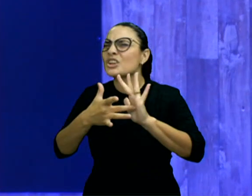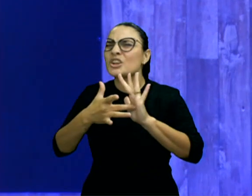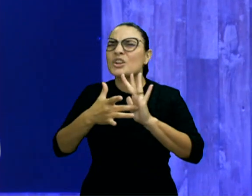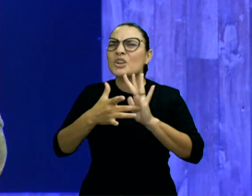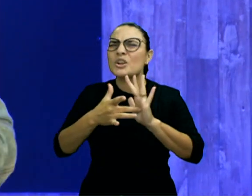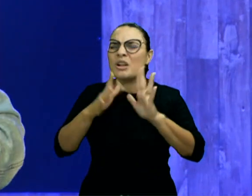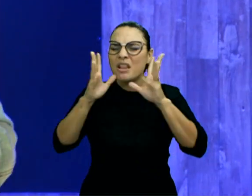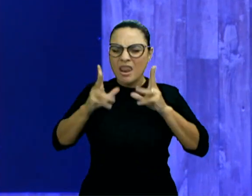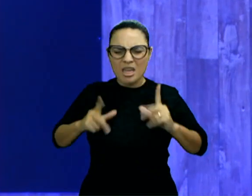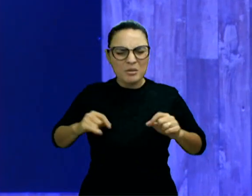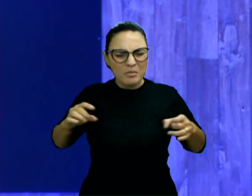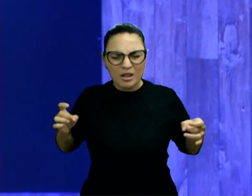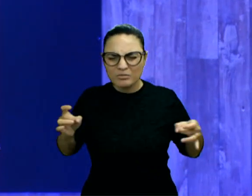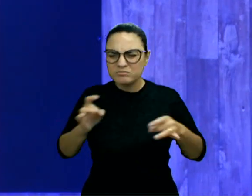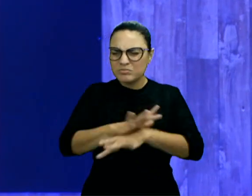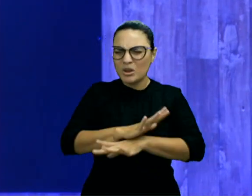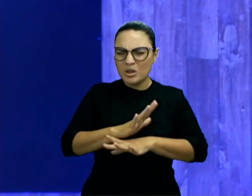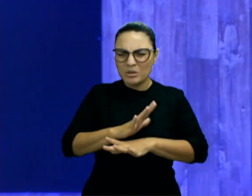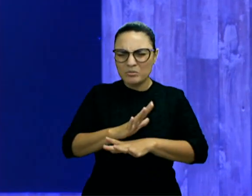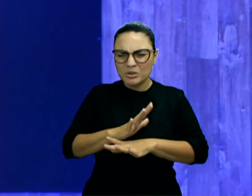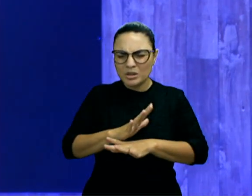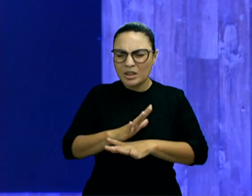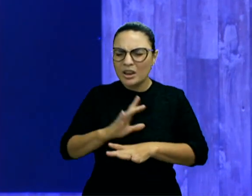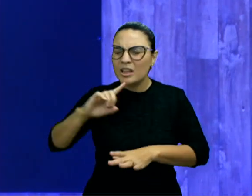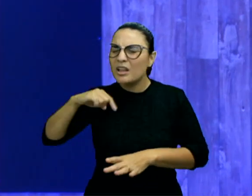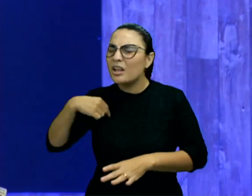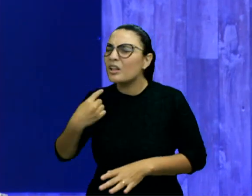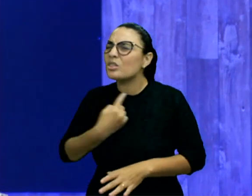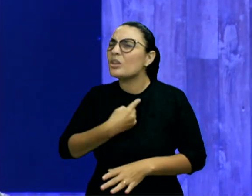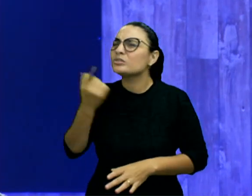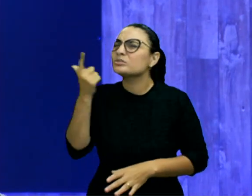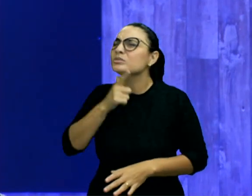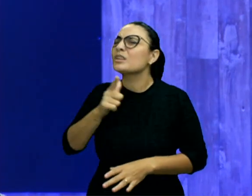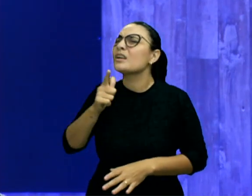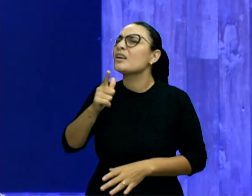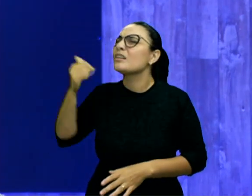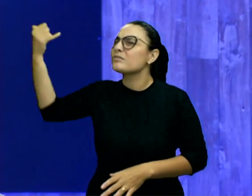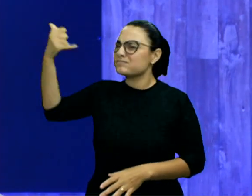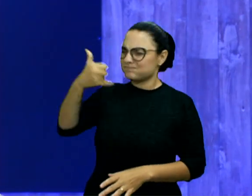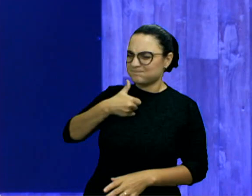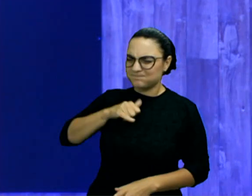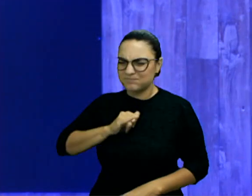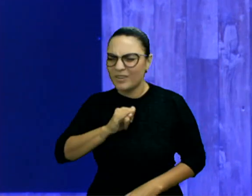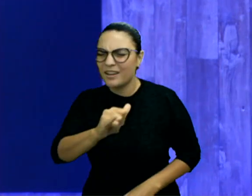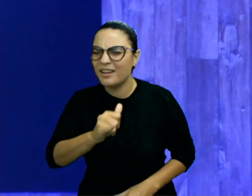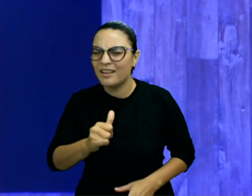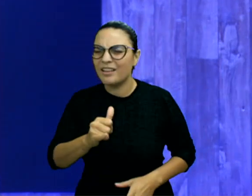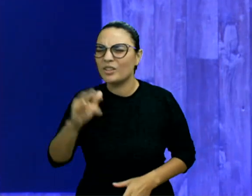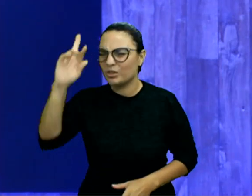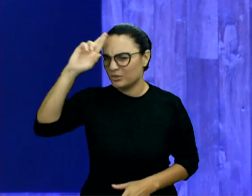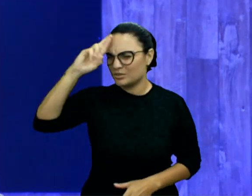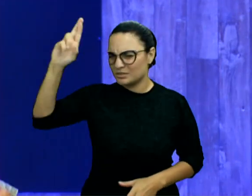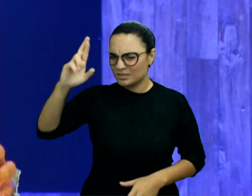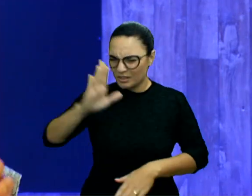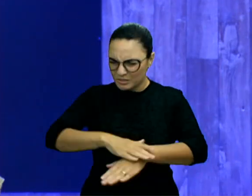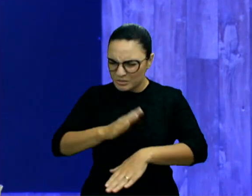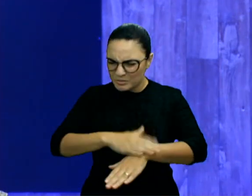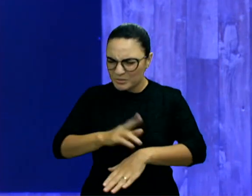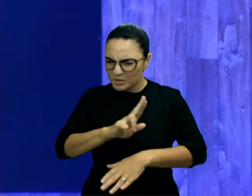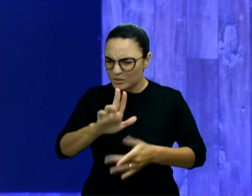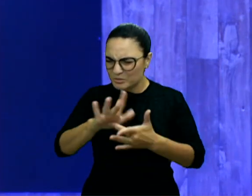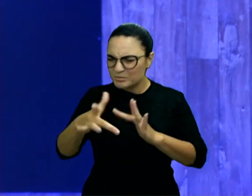minha mente, o meu coração, que eu possa ser um porta-voz do Senhor nesta hora, em nome de Jesus.